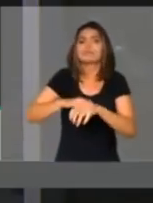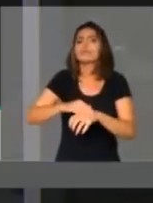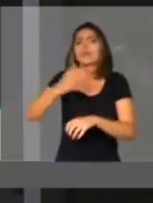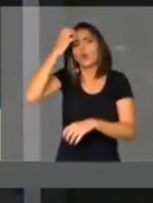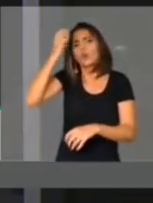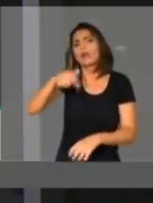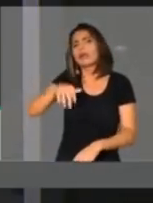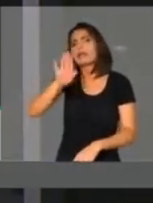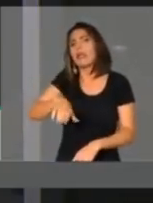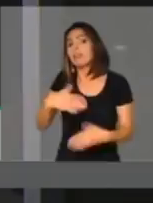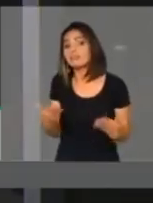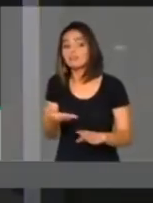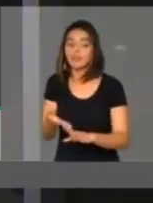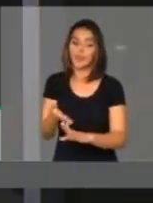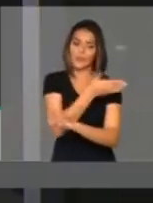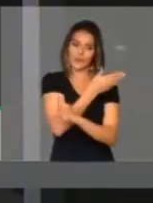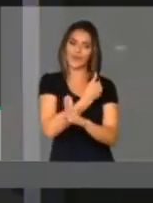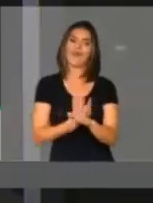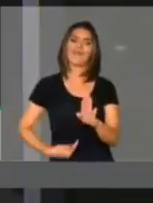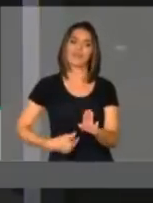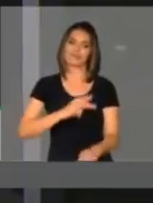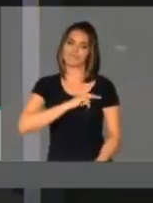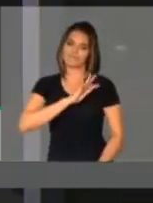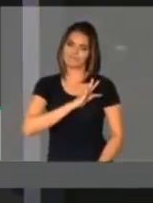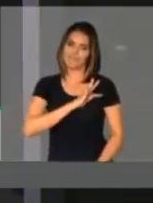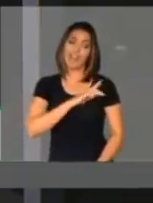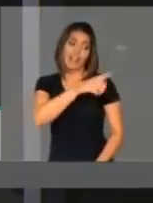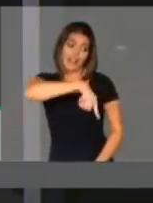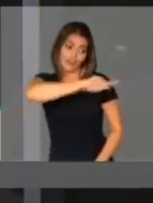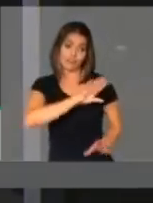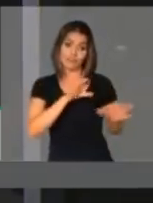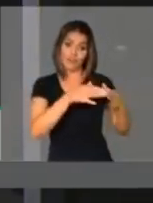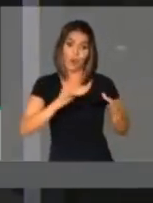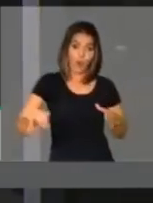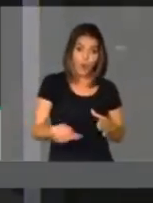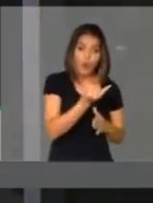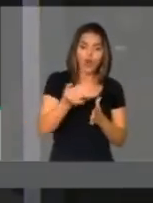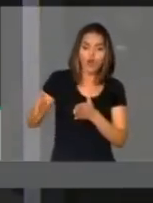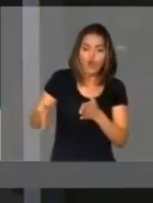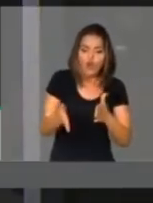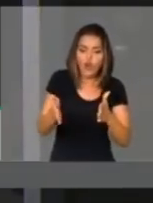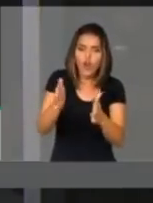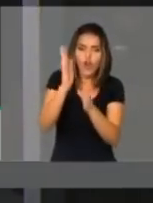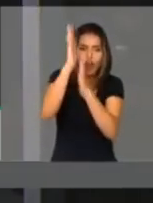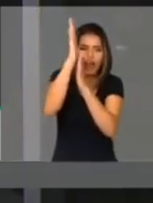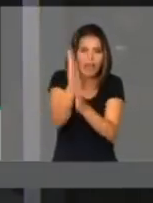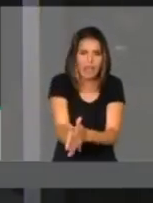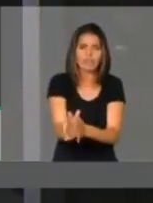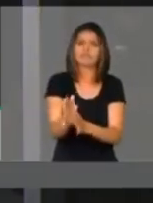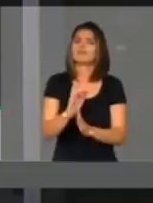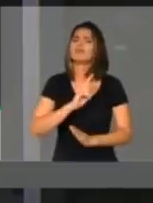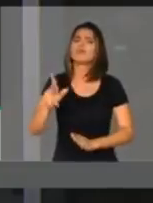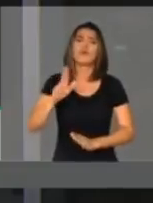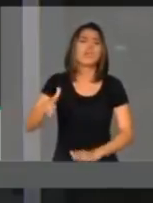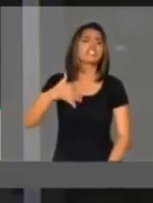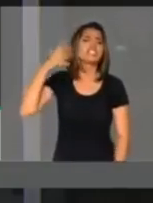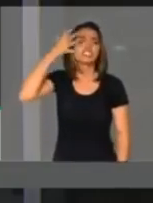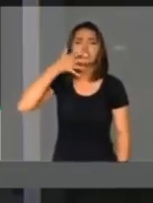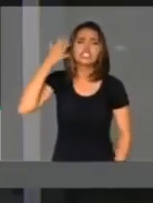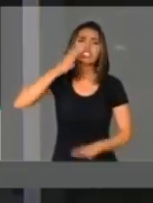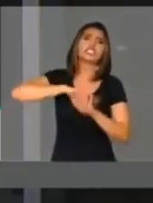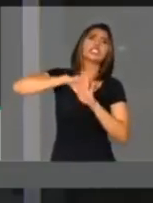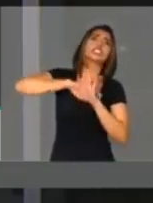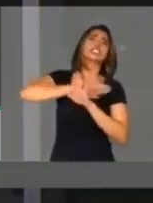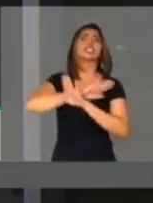petistas. E agora a gente tem a oportunidade de colocar o país no rumo correto, sem discurso demagogo, que é reforma